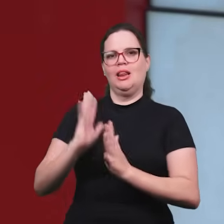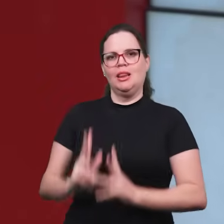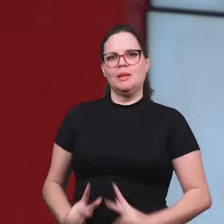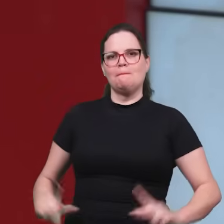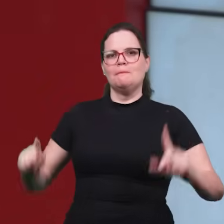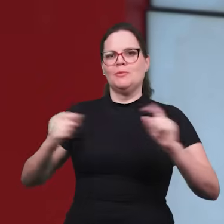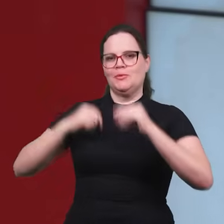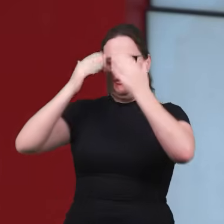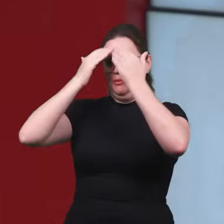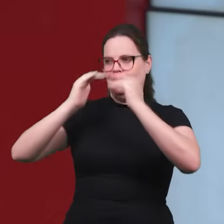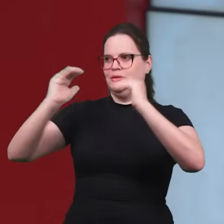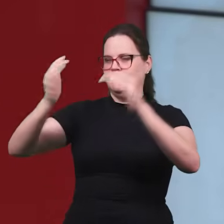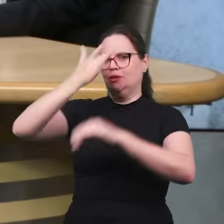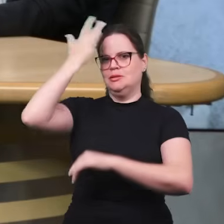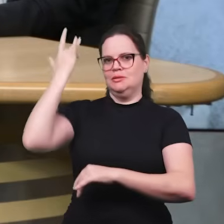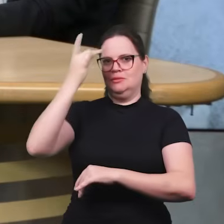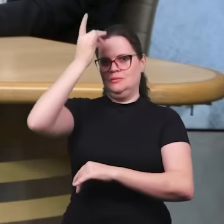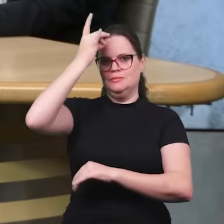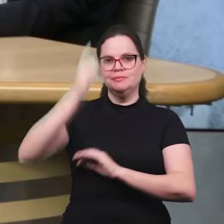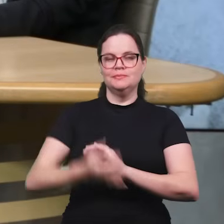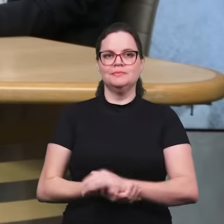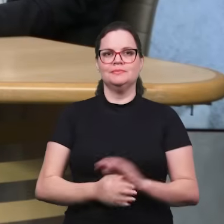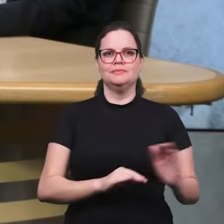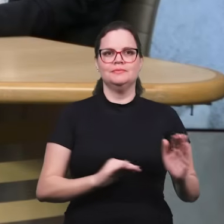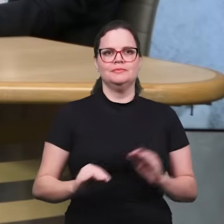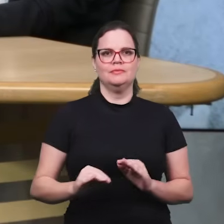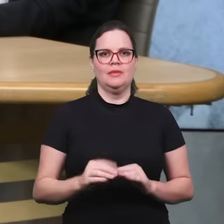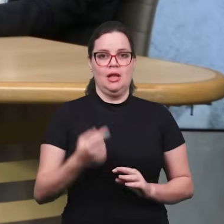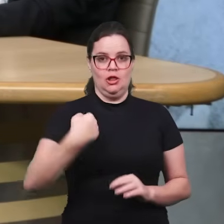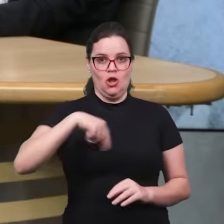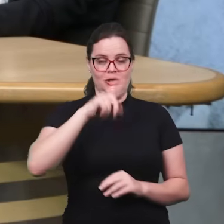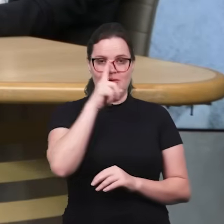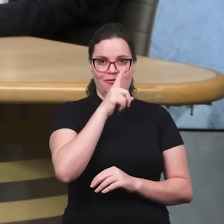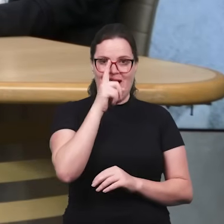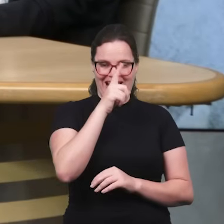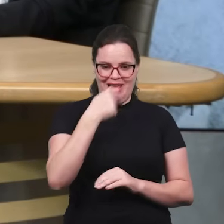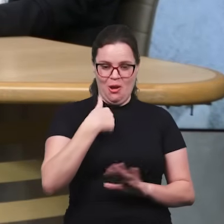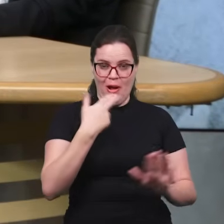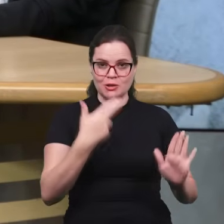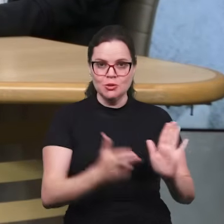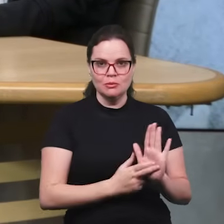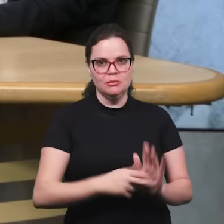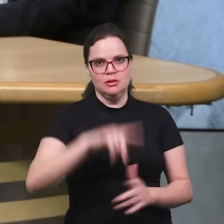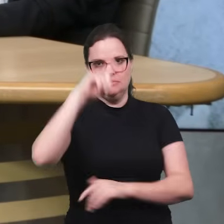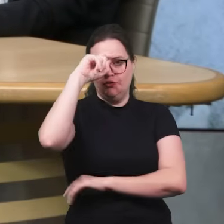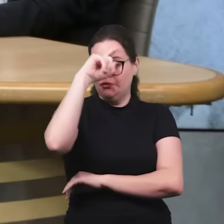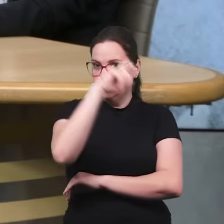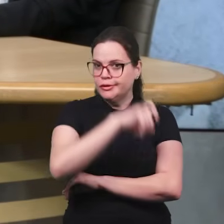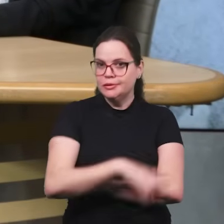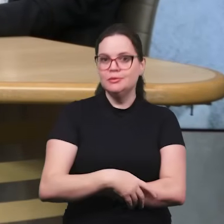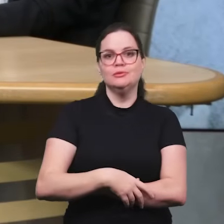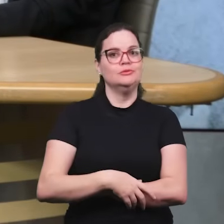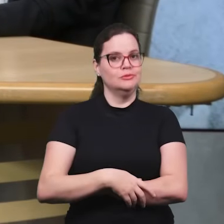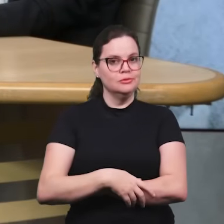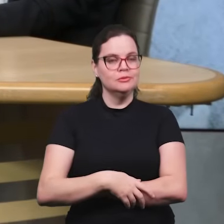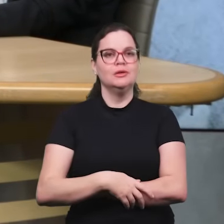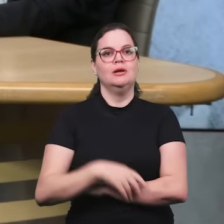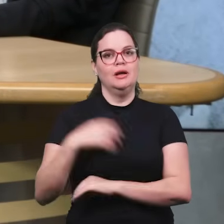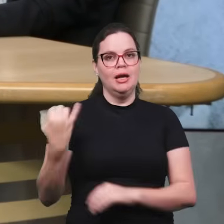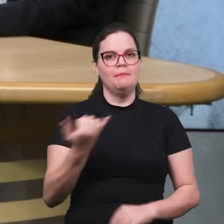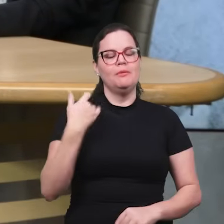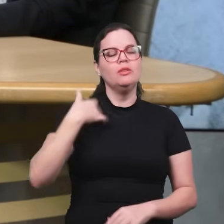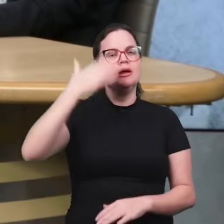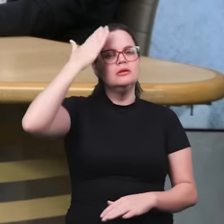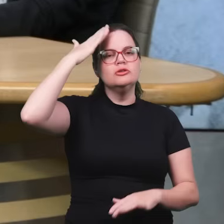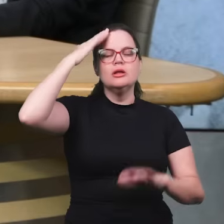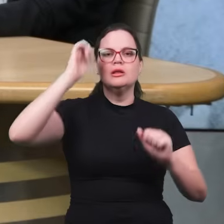pelo Espírito Santo. E como é difícil reconhecer as nossas falhas. É isso que é importante a gente entender,